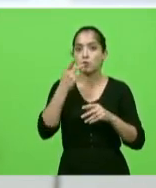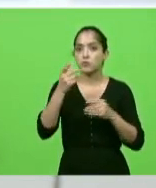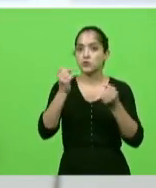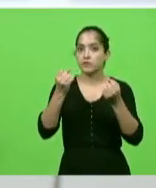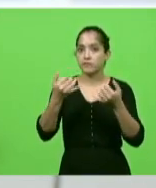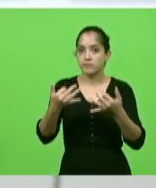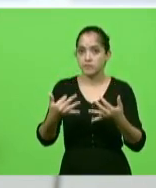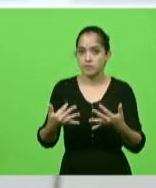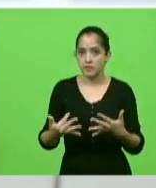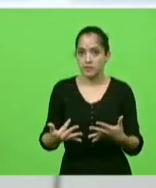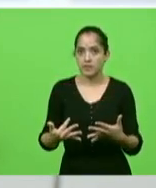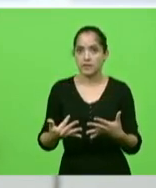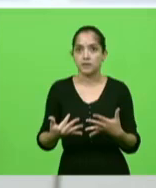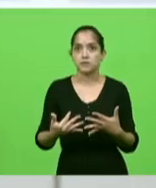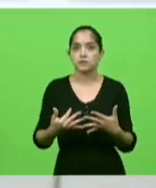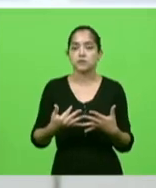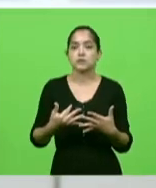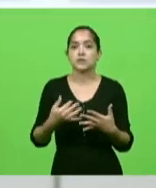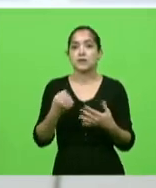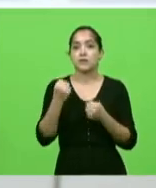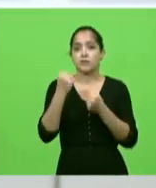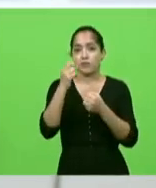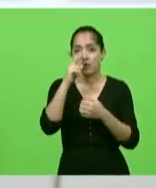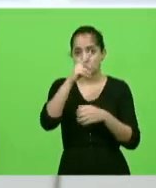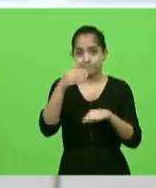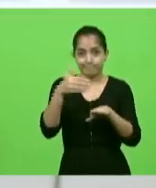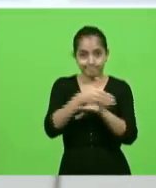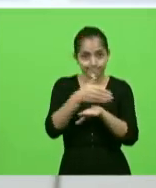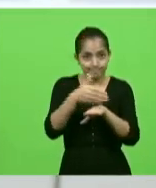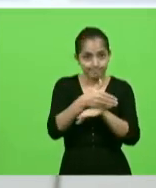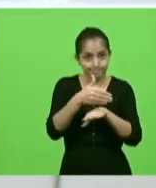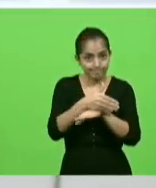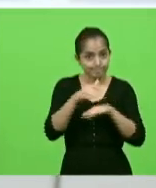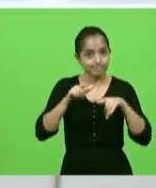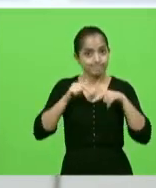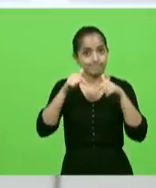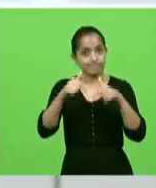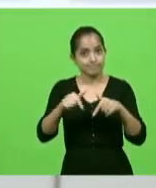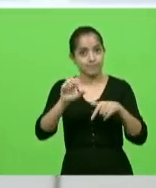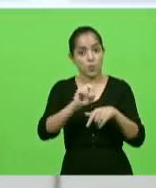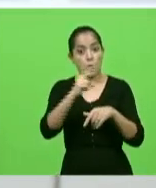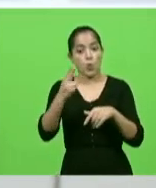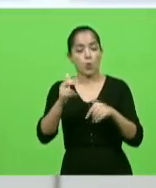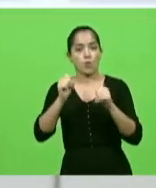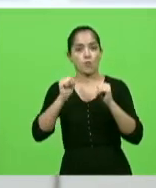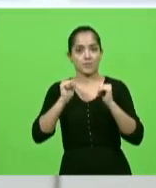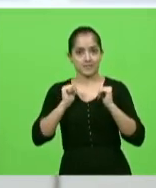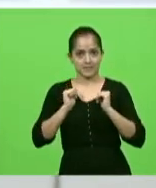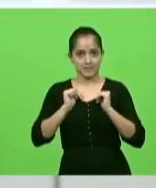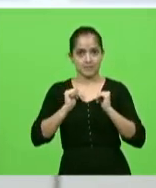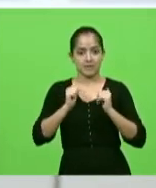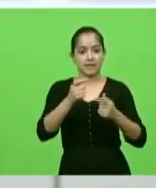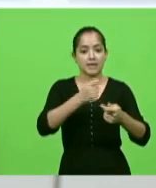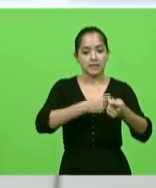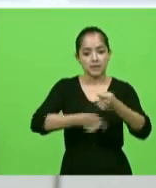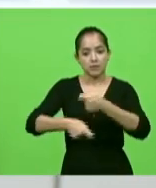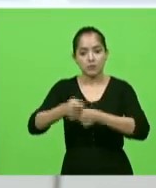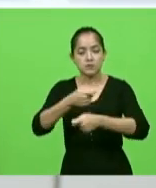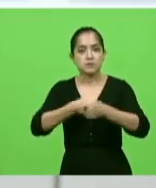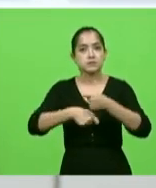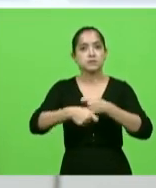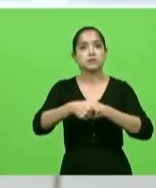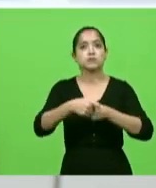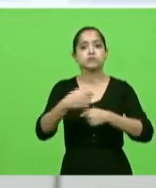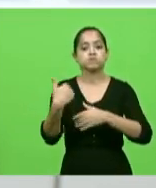diante das fortes evidências pessoa participação ativa ou omissiva na negociação o